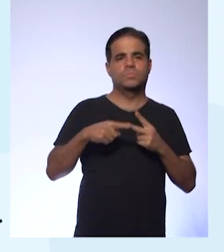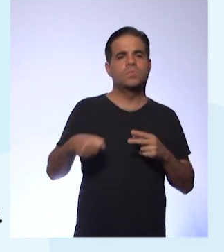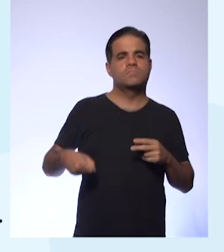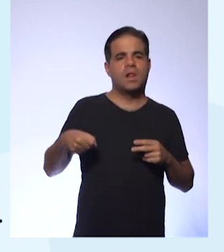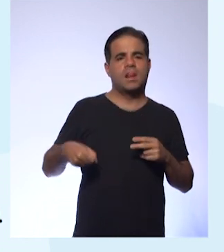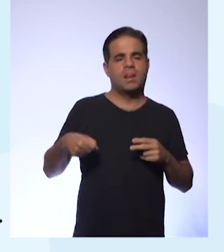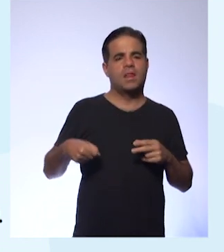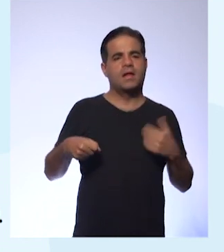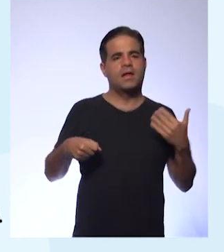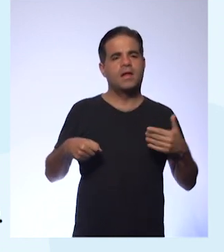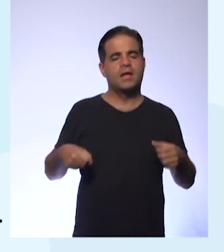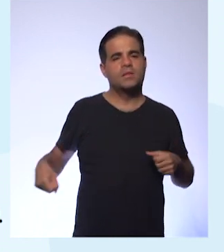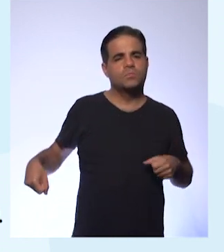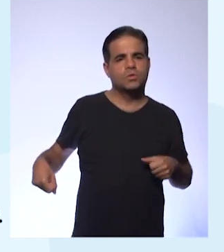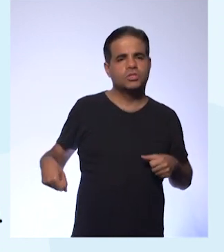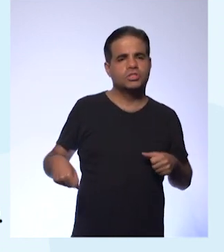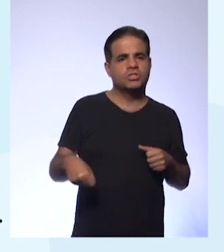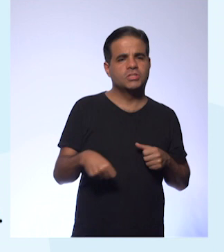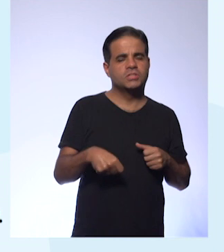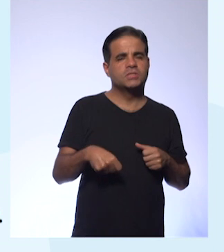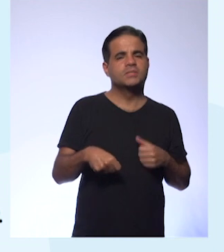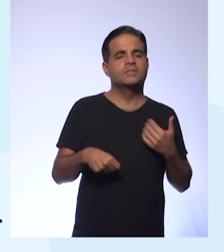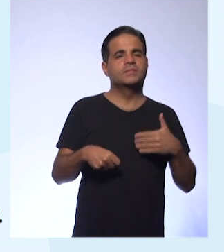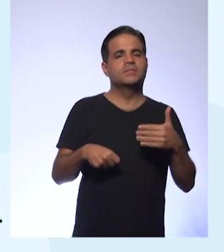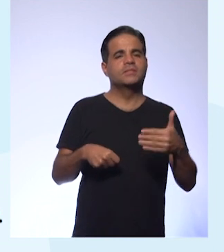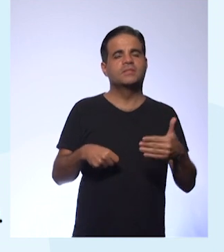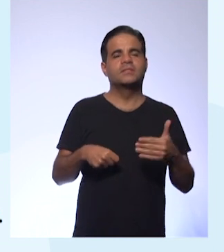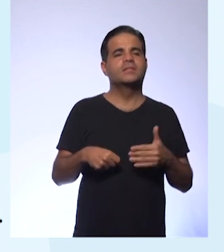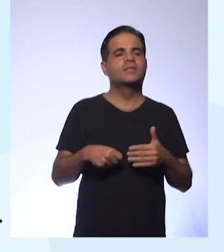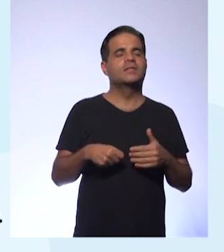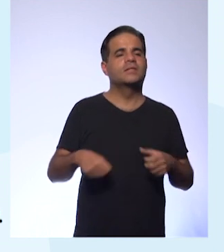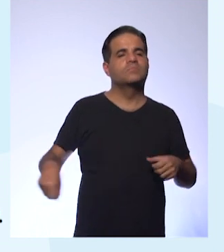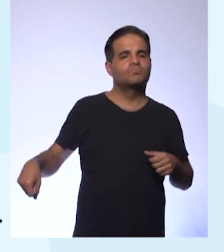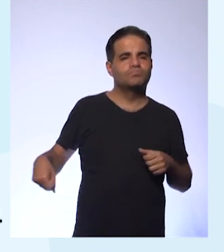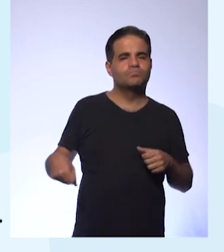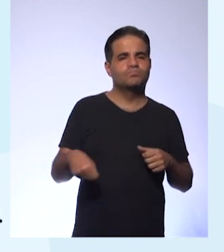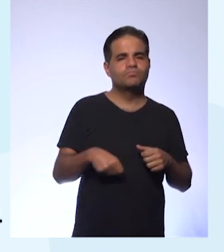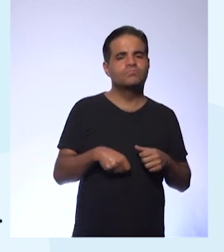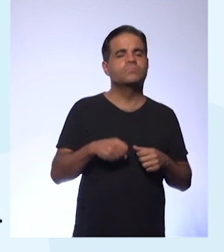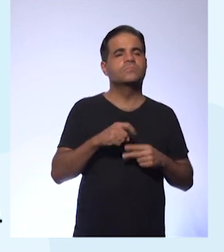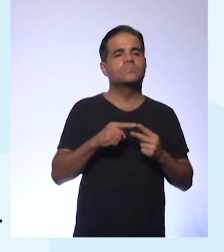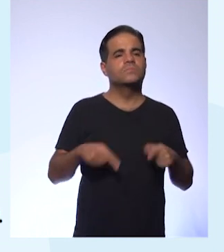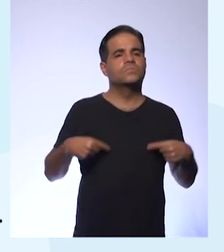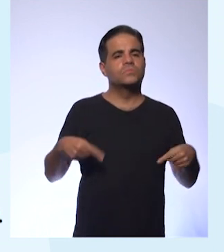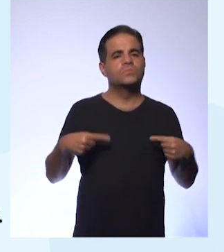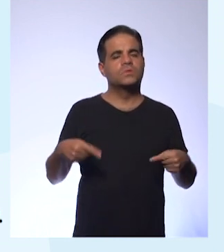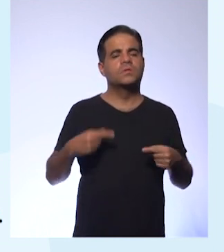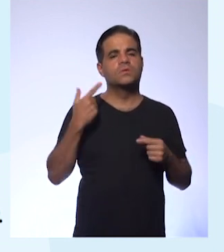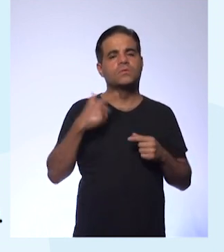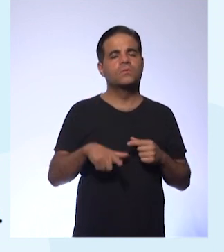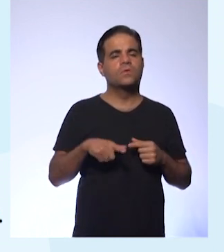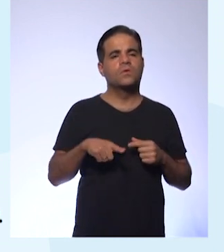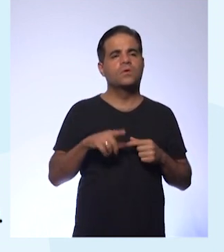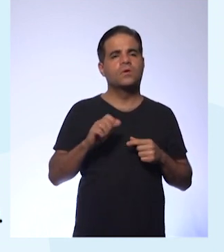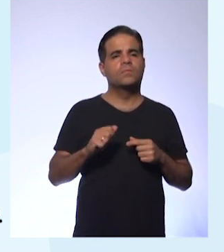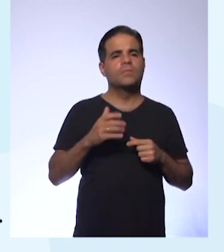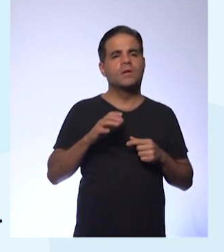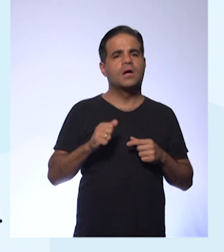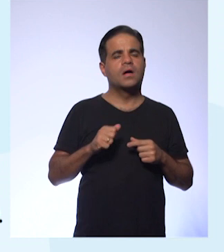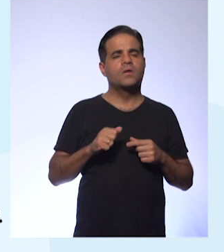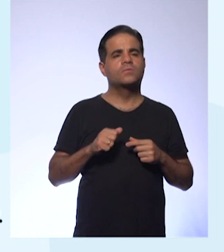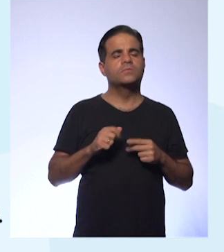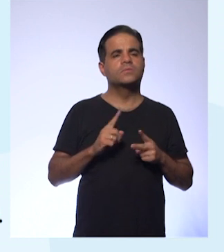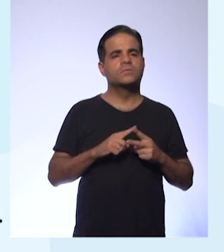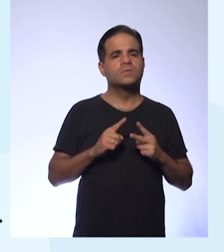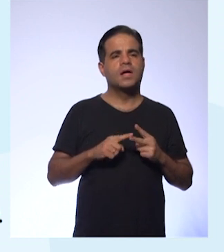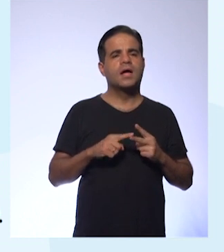maletas, uma de rodinha, aquelas que você segura assim pela alça, com as rodinhas, e outra pela alça sem as rodinhas, que ela é